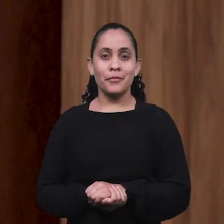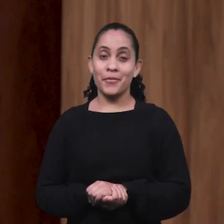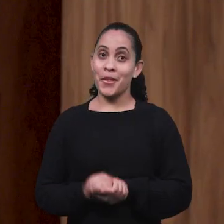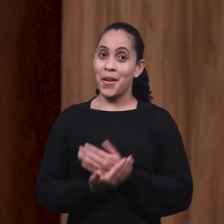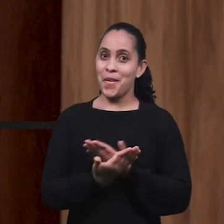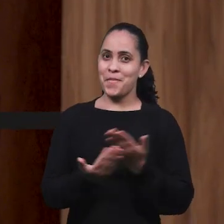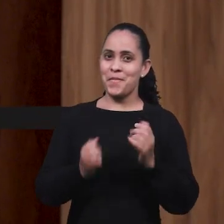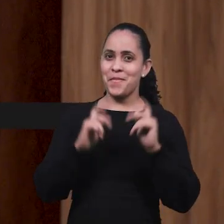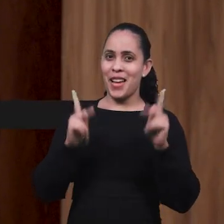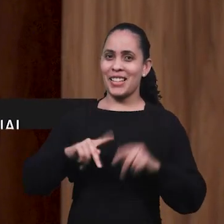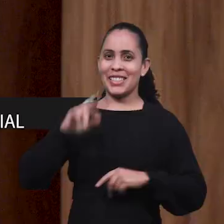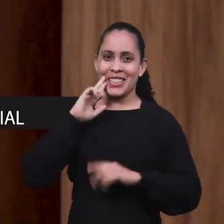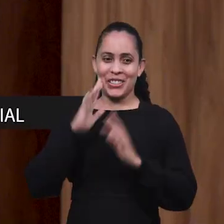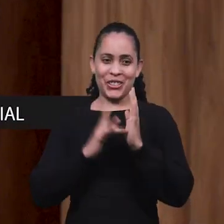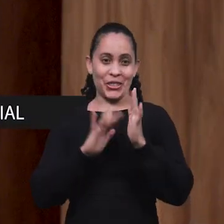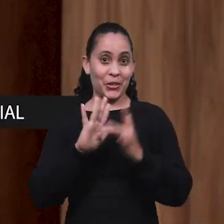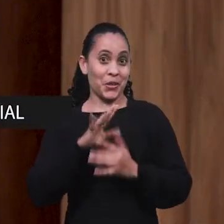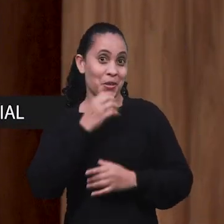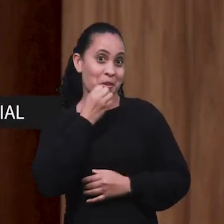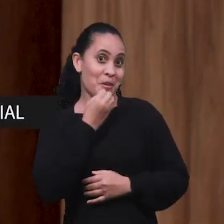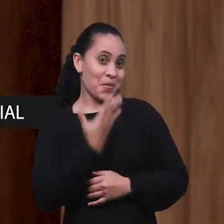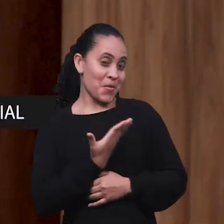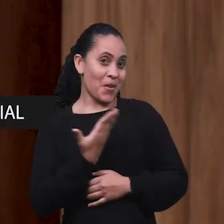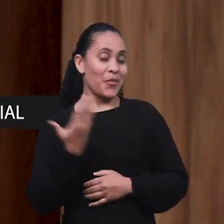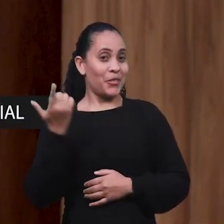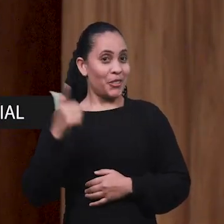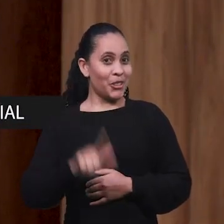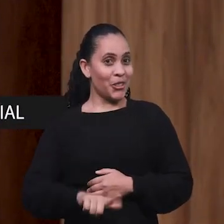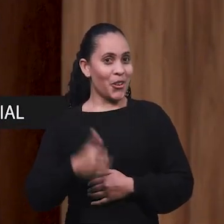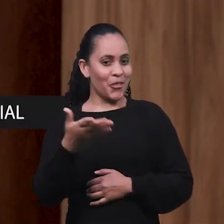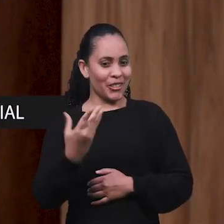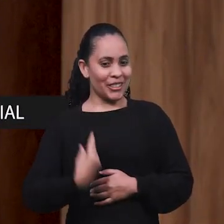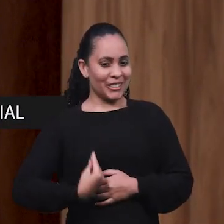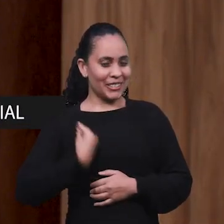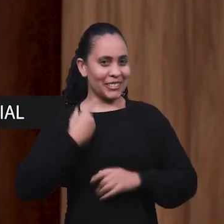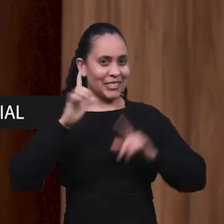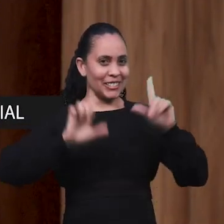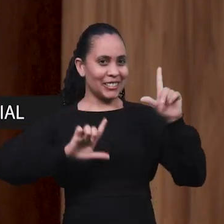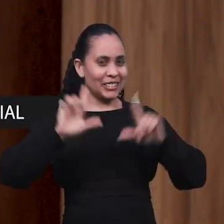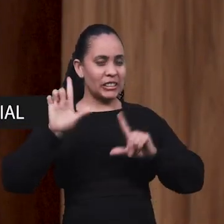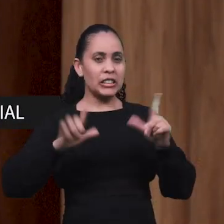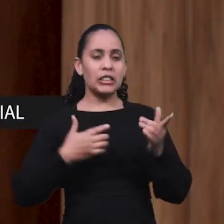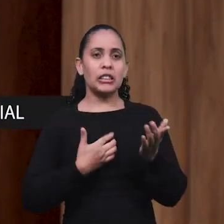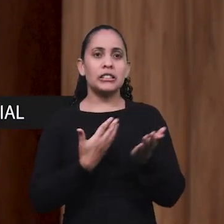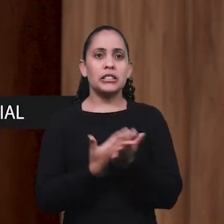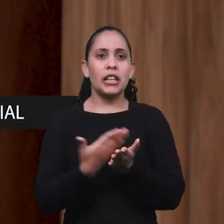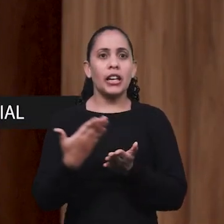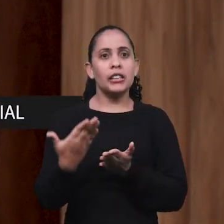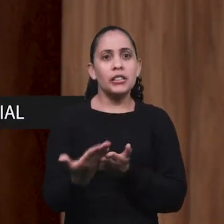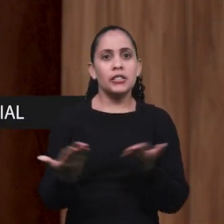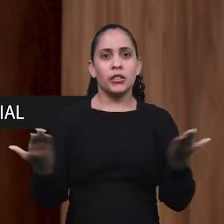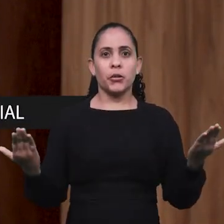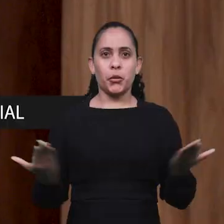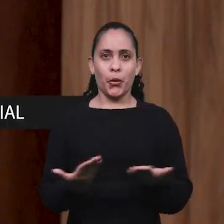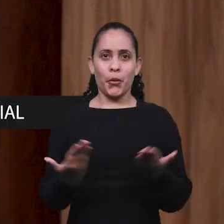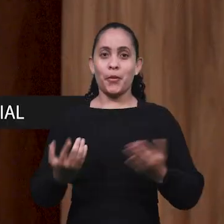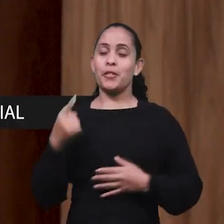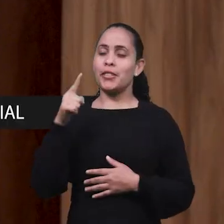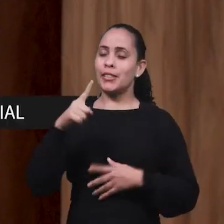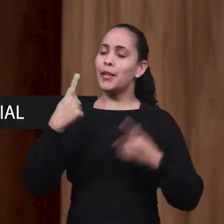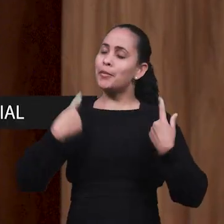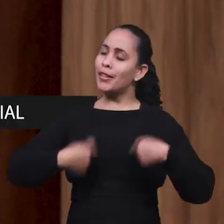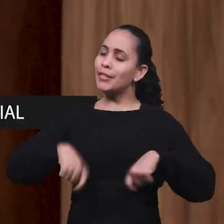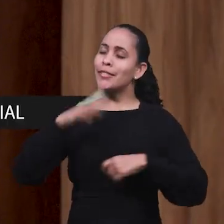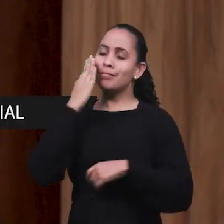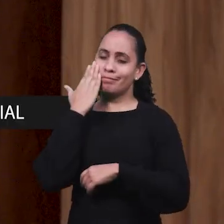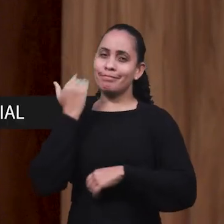A paz do Senhor Jesus, que bom tê-lo mais uma vez no nosso programa que está iniciando mais um episódio do Você